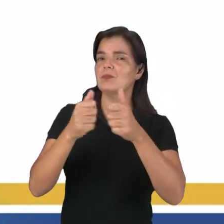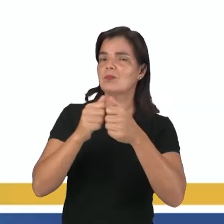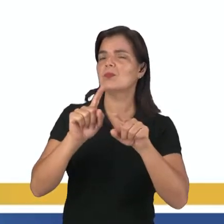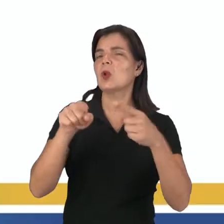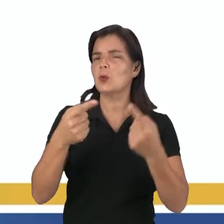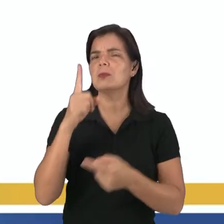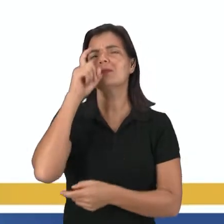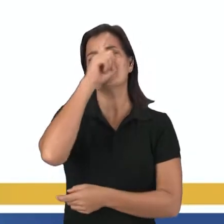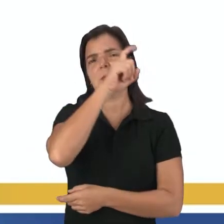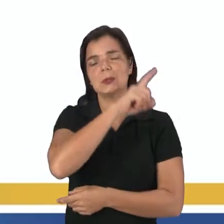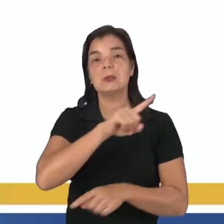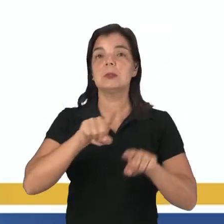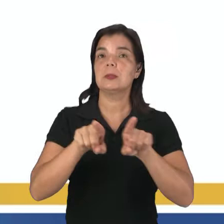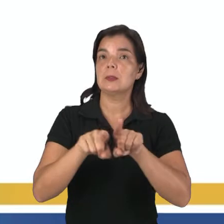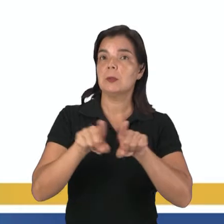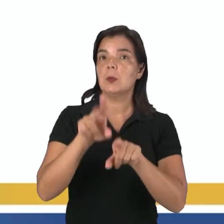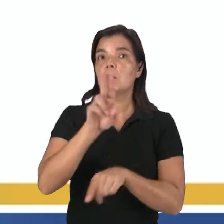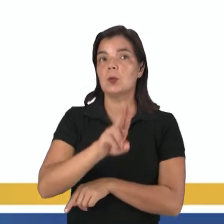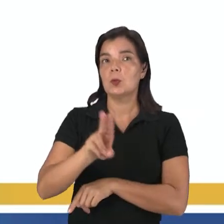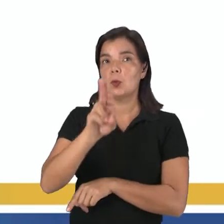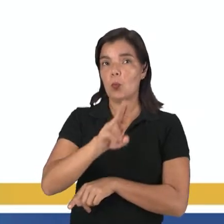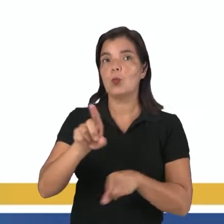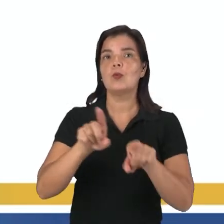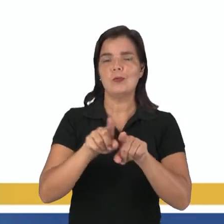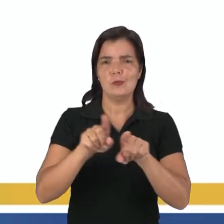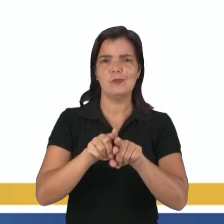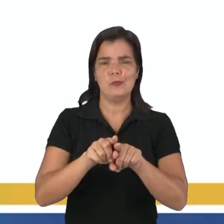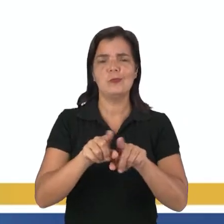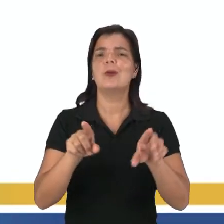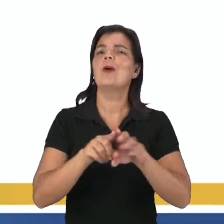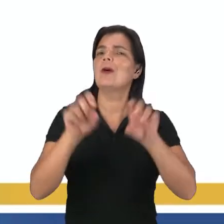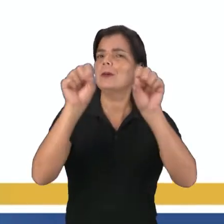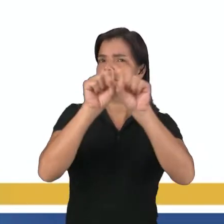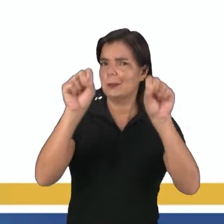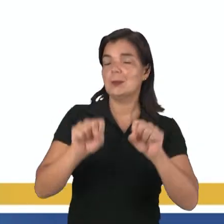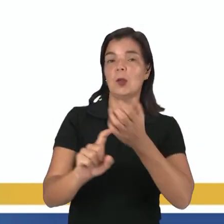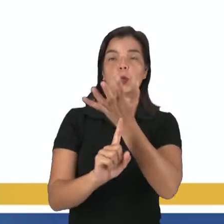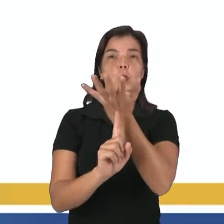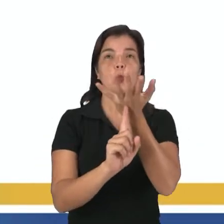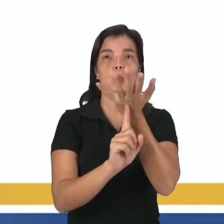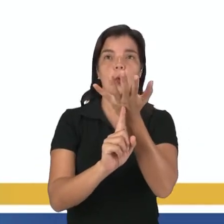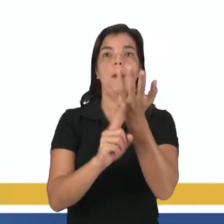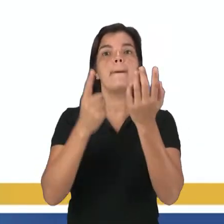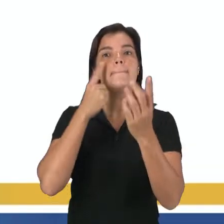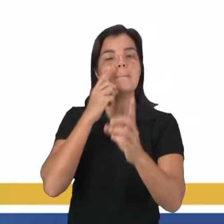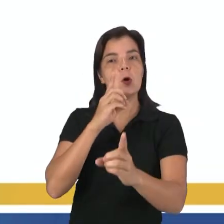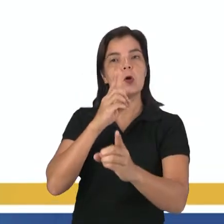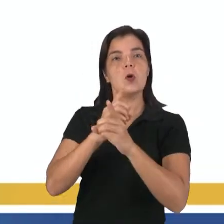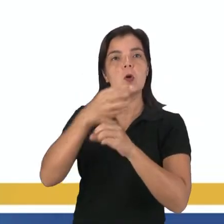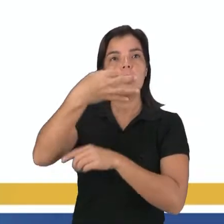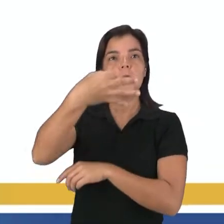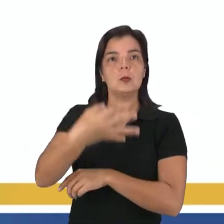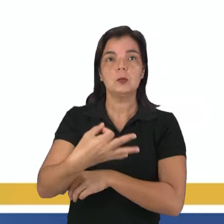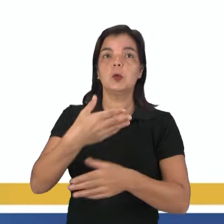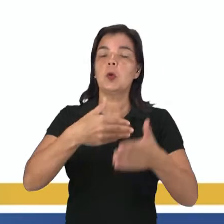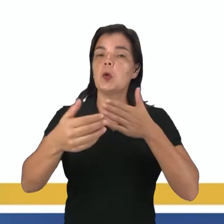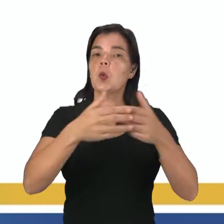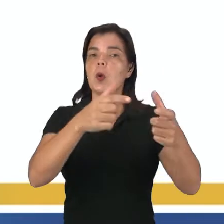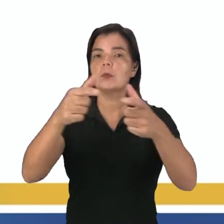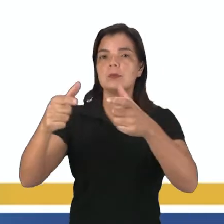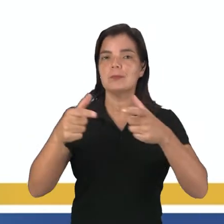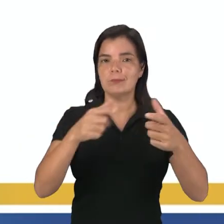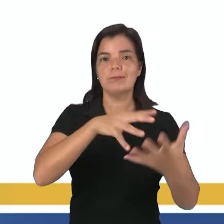outras só um pouquinho mais complexas como aquelas que utilizam sistemas de localização por satélites para determinar um ponto